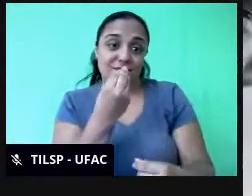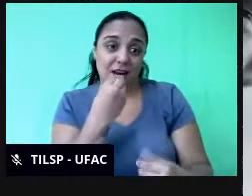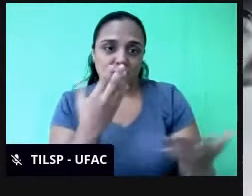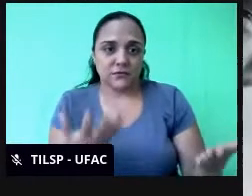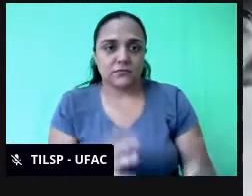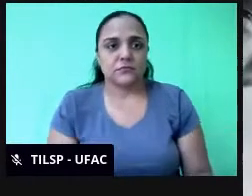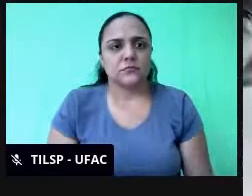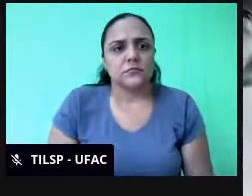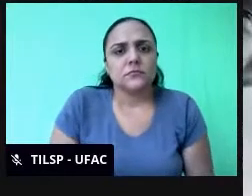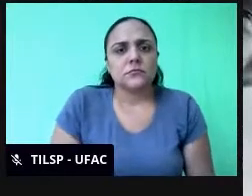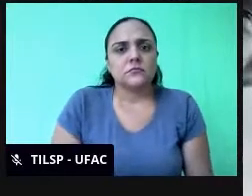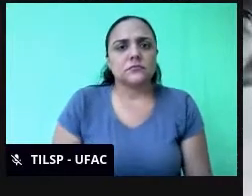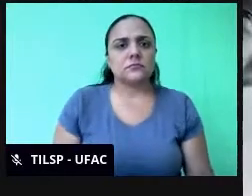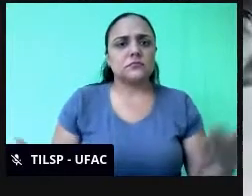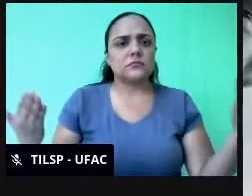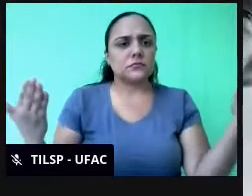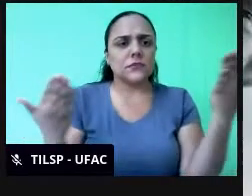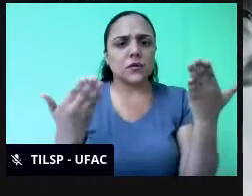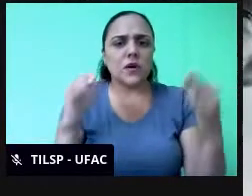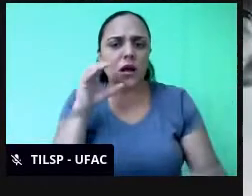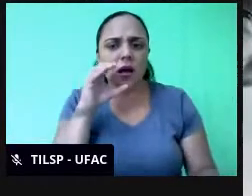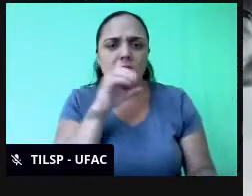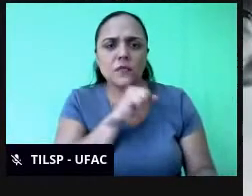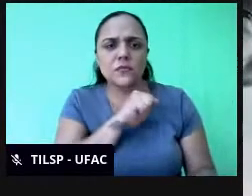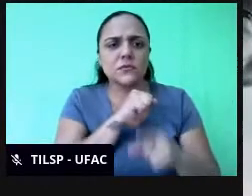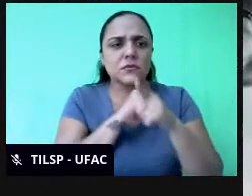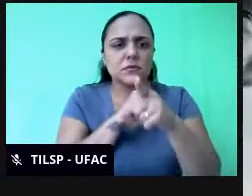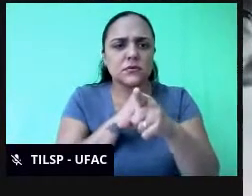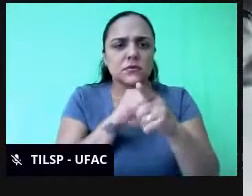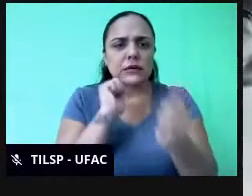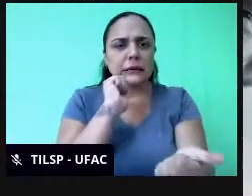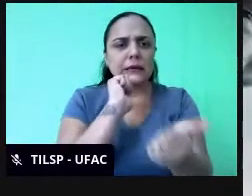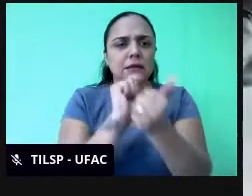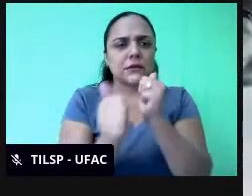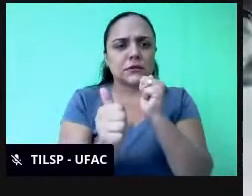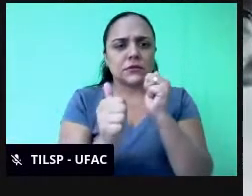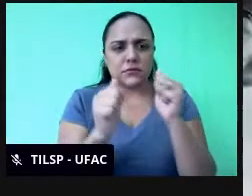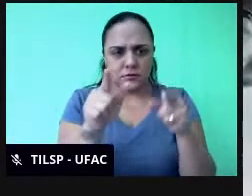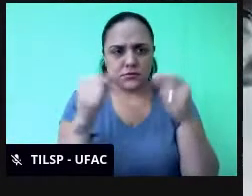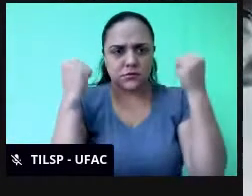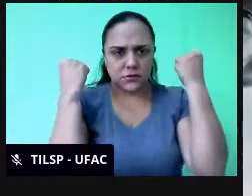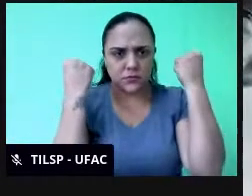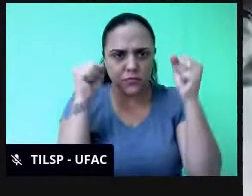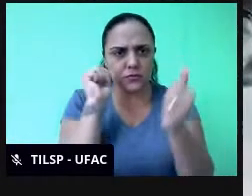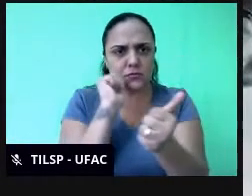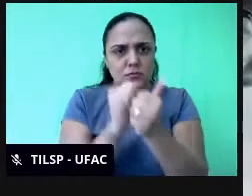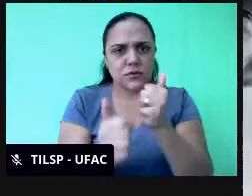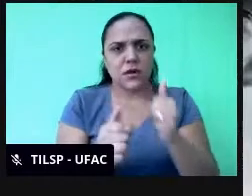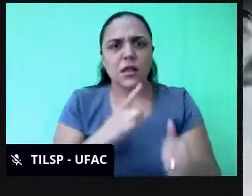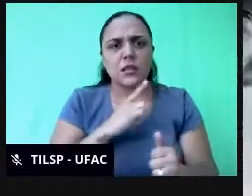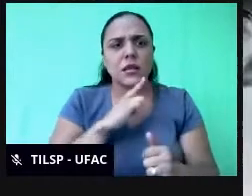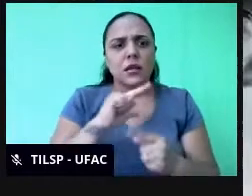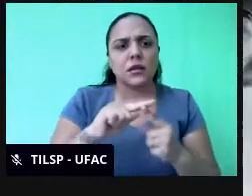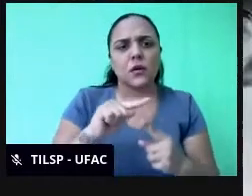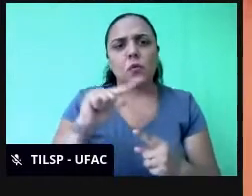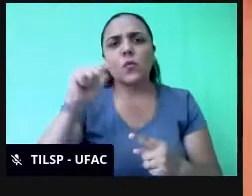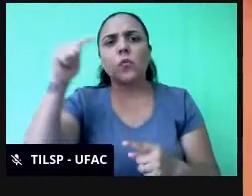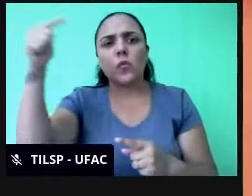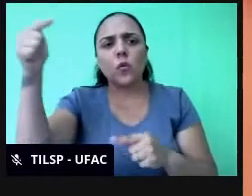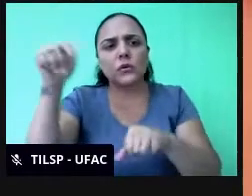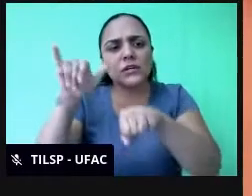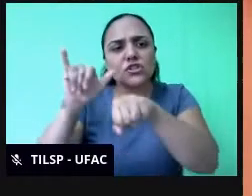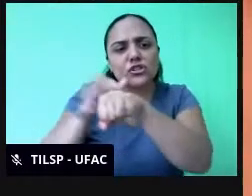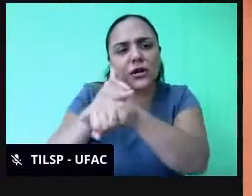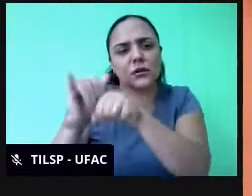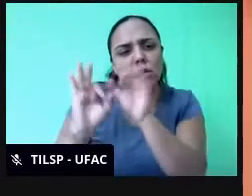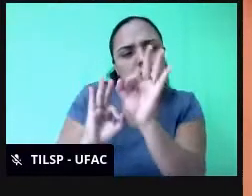Então, rapidamente, no âmbito esportista, no âmbito do esporte, nós temos outras estratégias nutricionais.